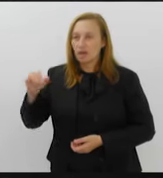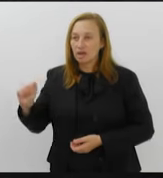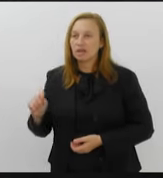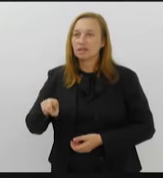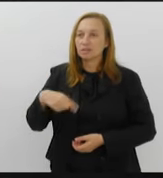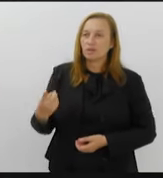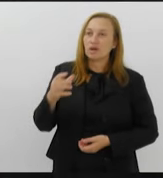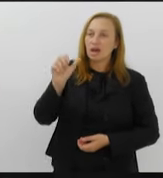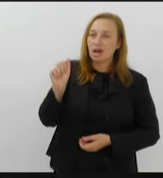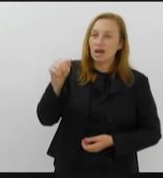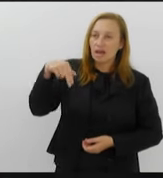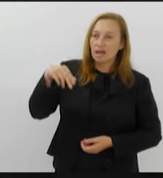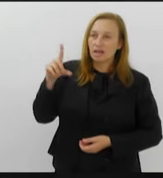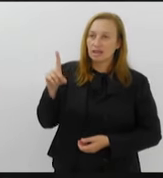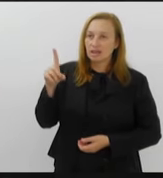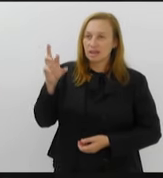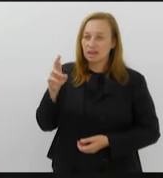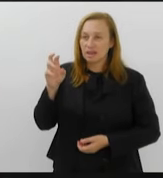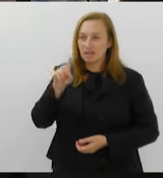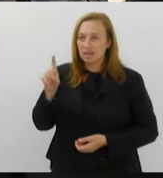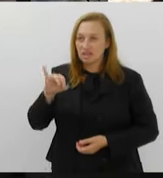Siciliano.